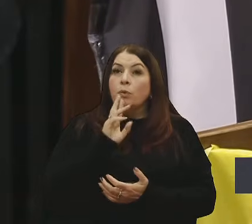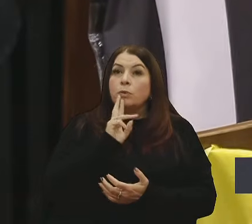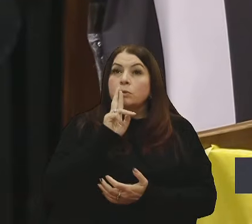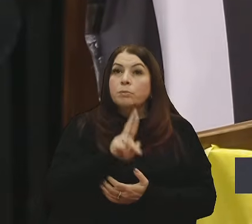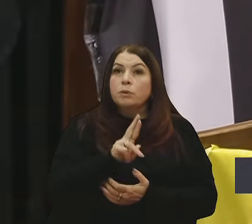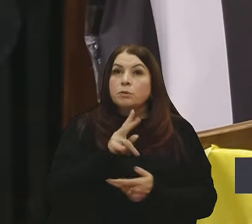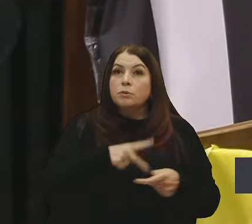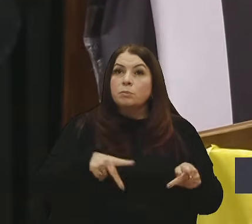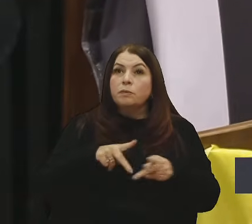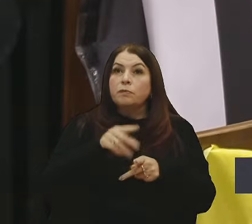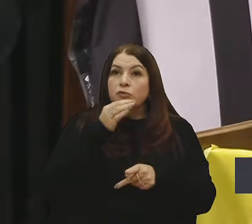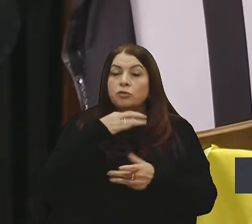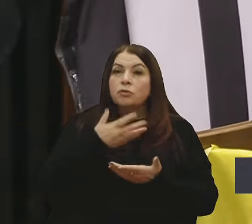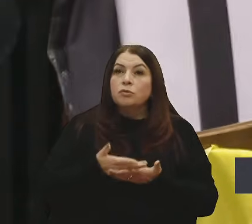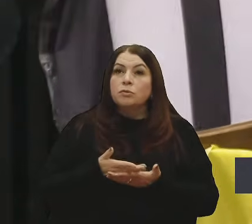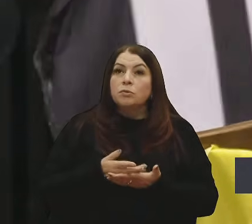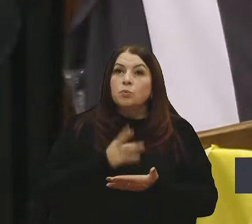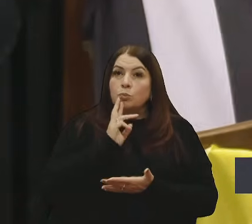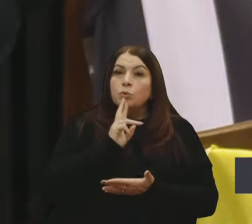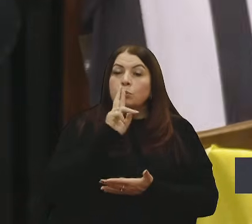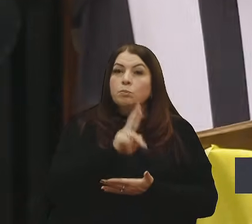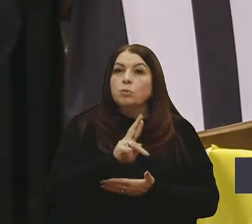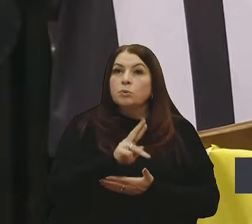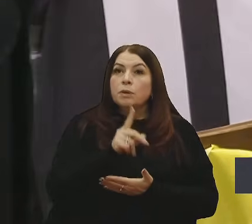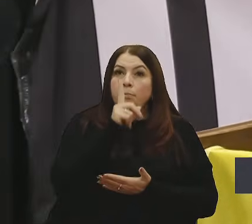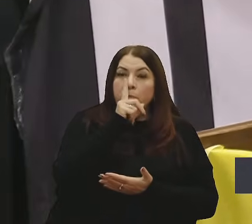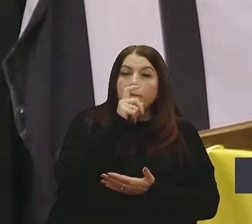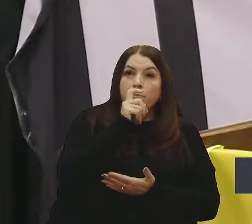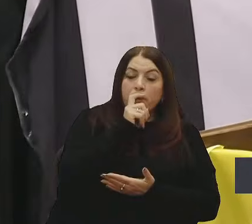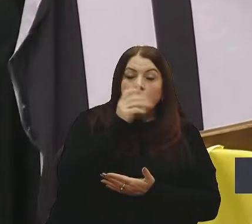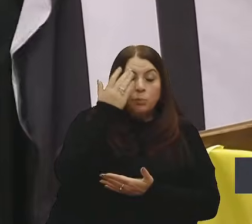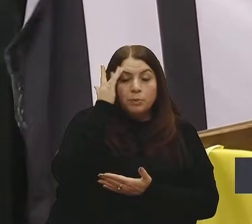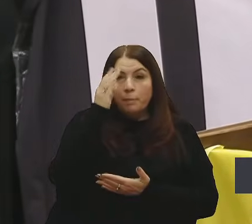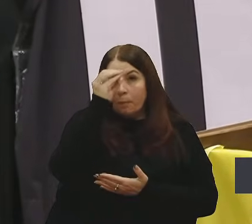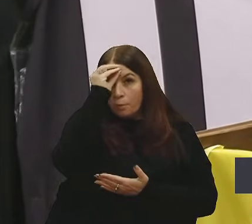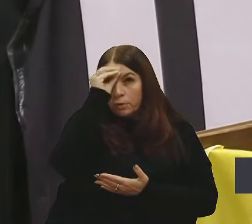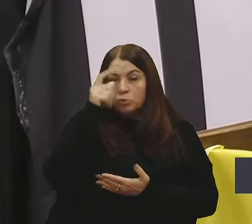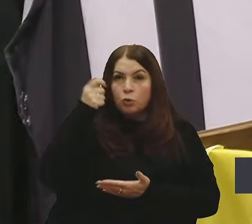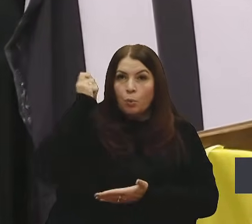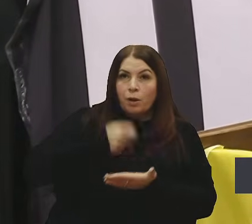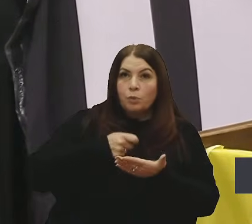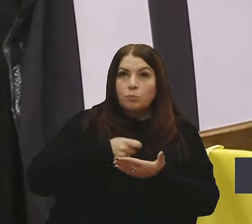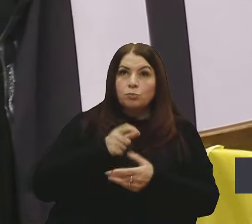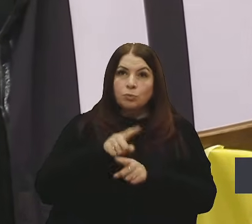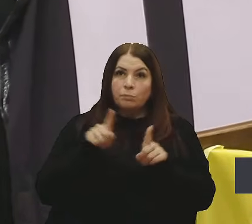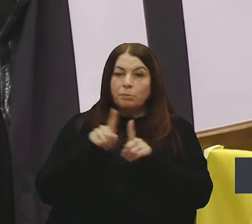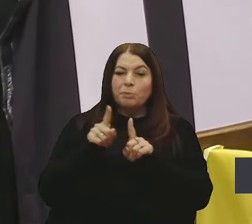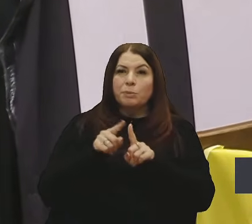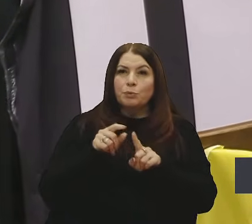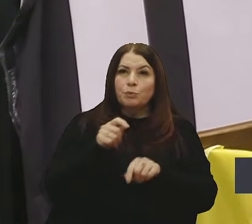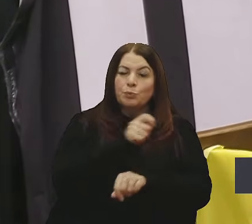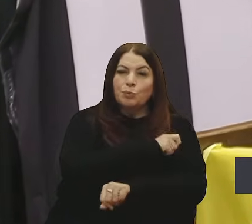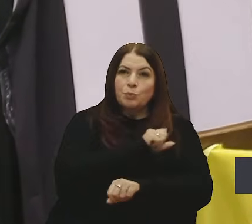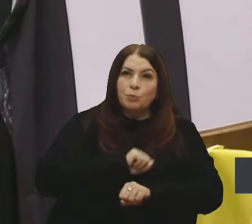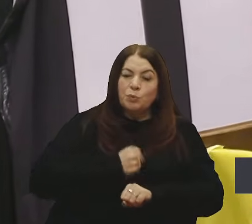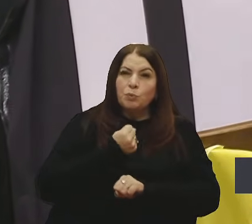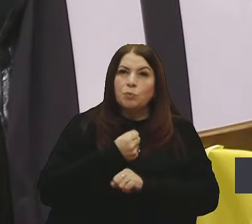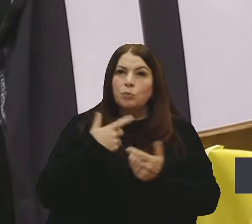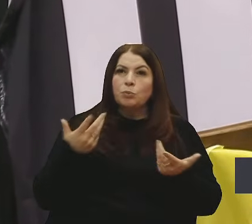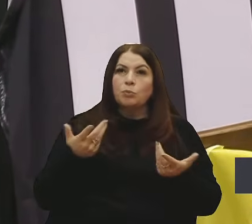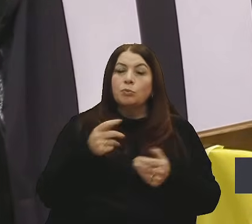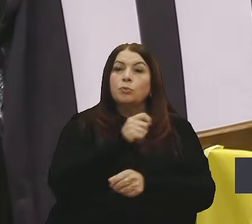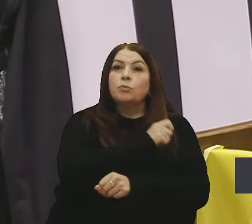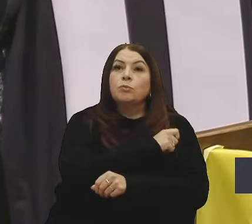povo de Caxias do Sul? Qual que é a resposta dos pais que não sabiam que ia ter um leilão? Dos estudantes que estão com ódio? Onde é que estão esses